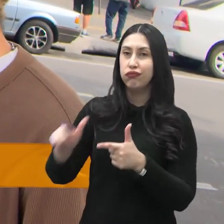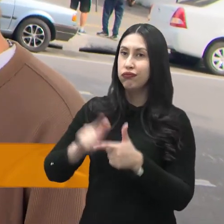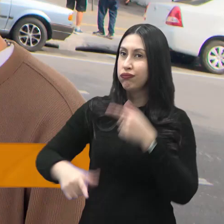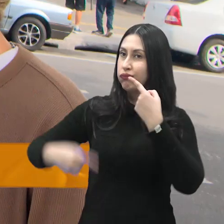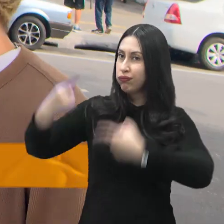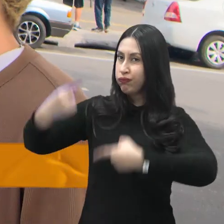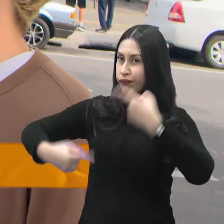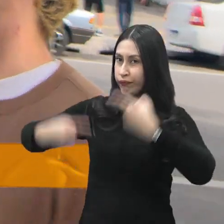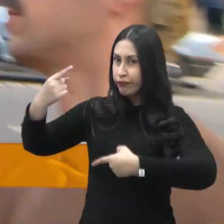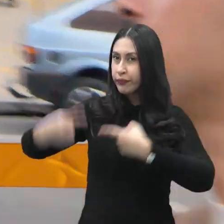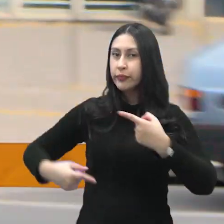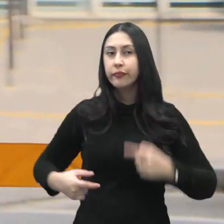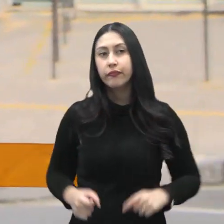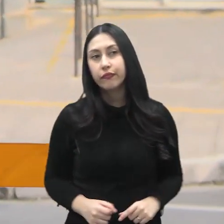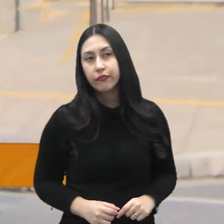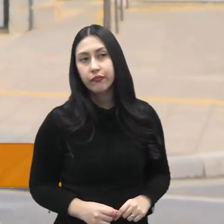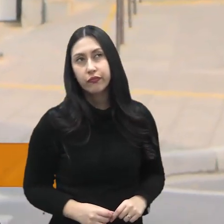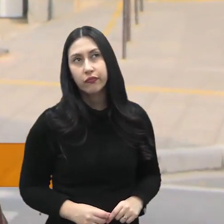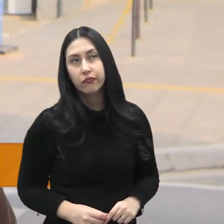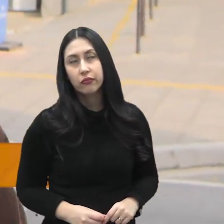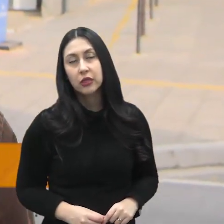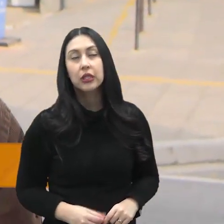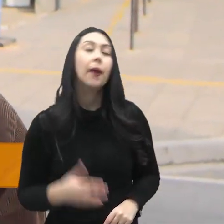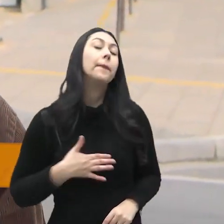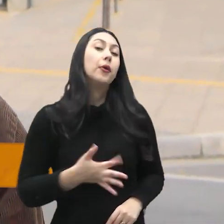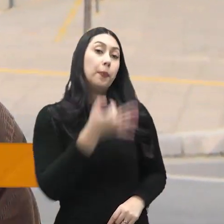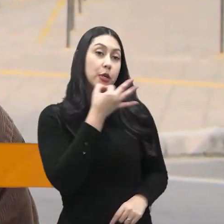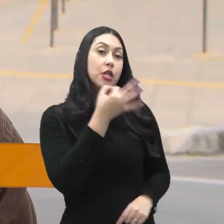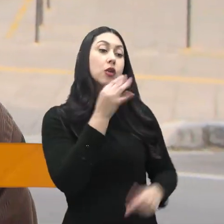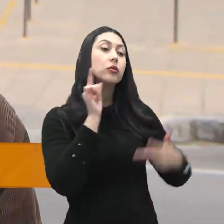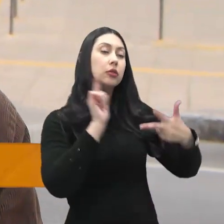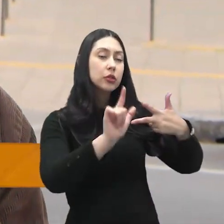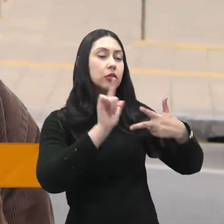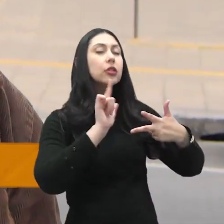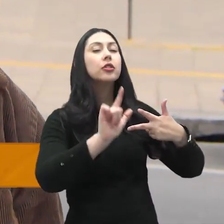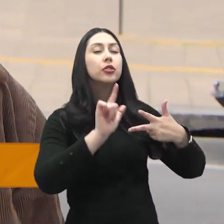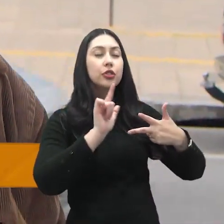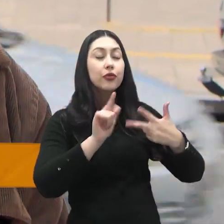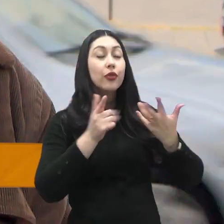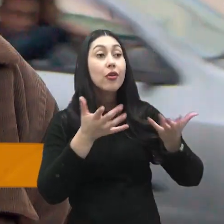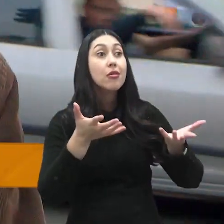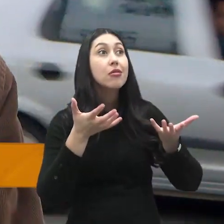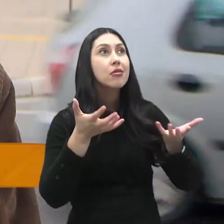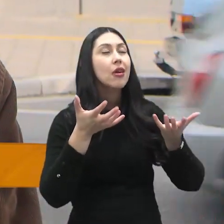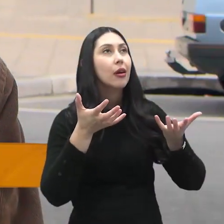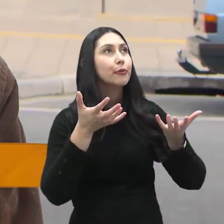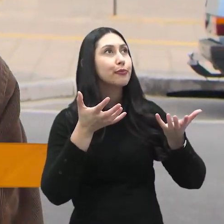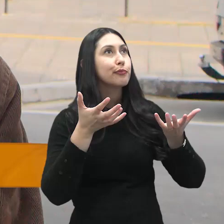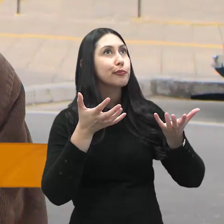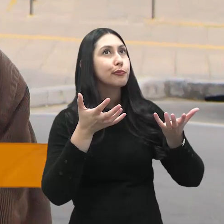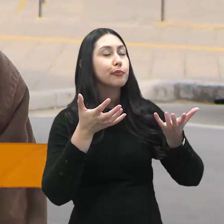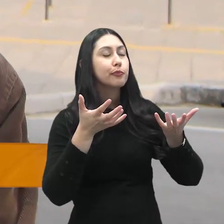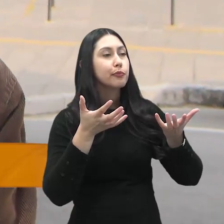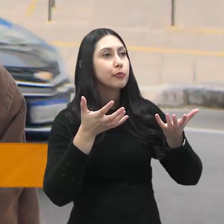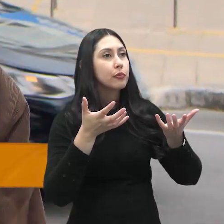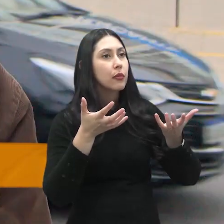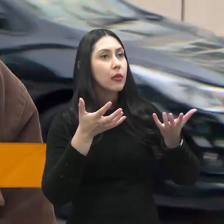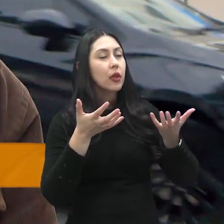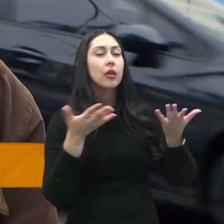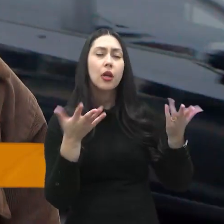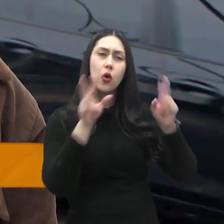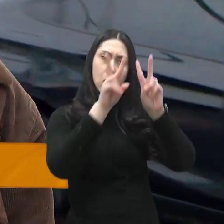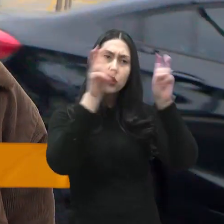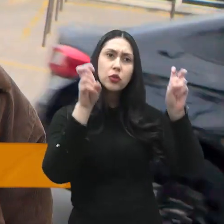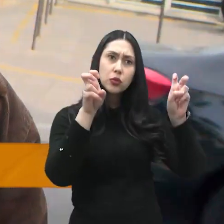tanta polêmica na internet. Eu acho que o Poder Legislativo tem a intenção de ver, como é uma